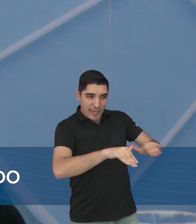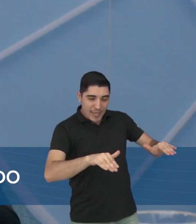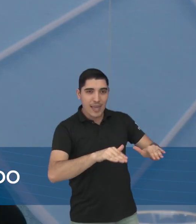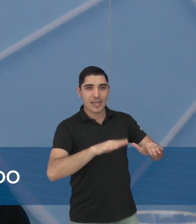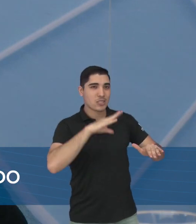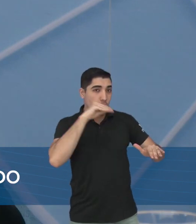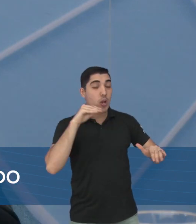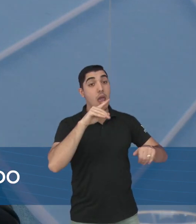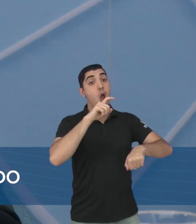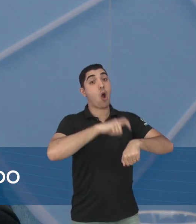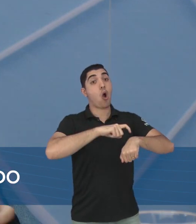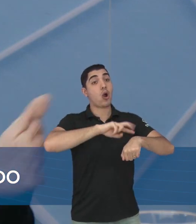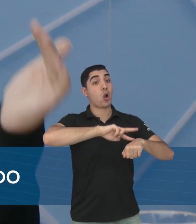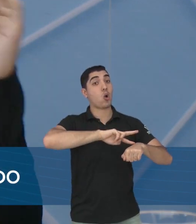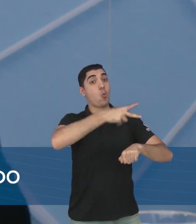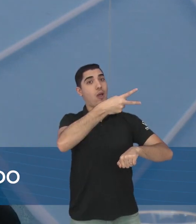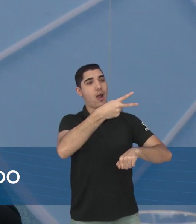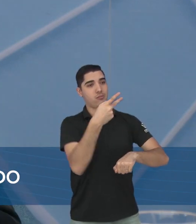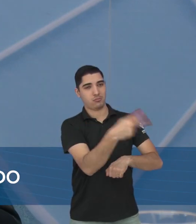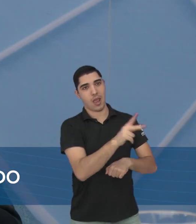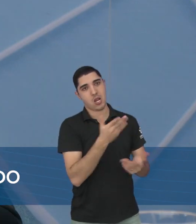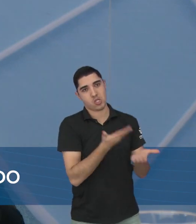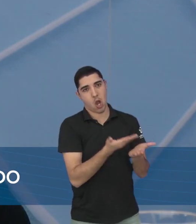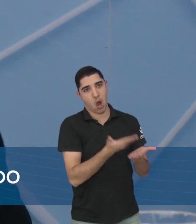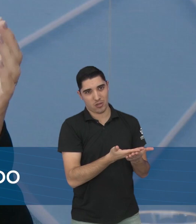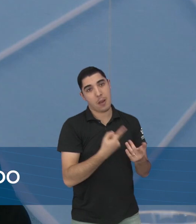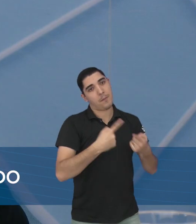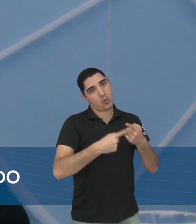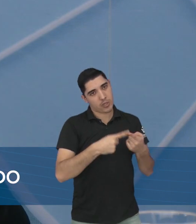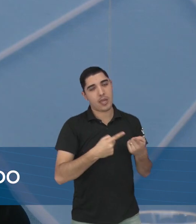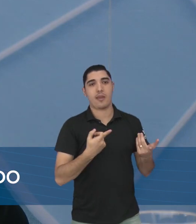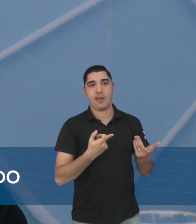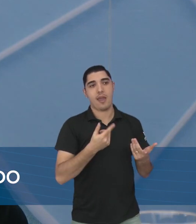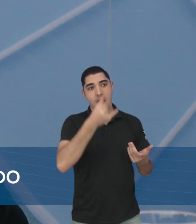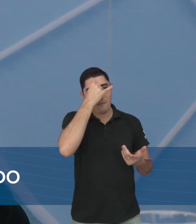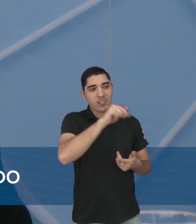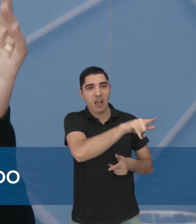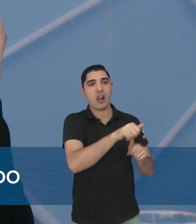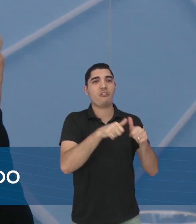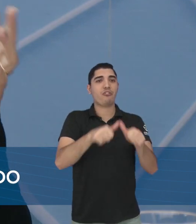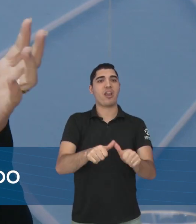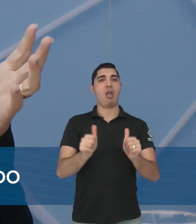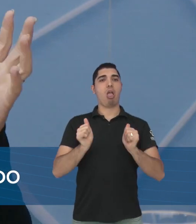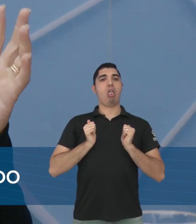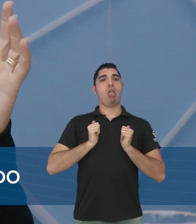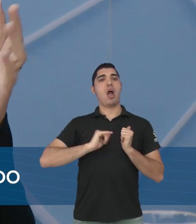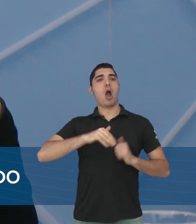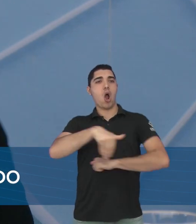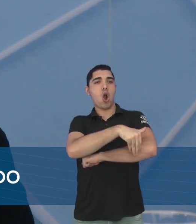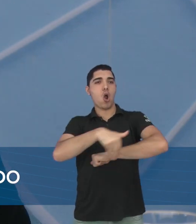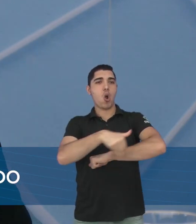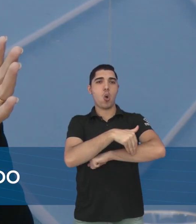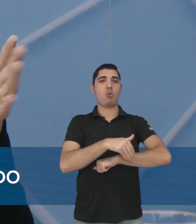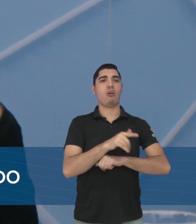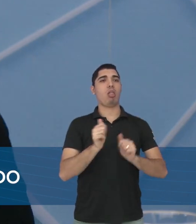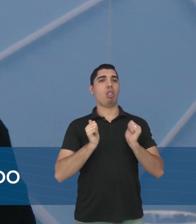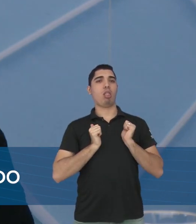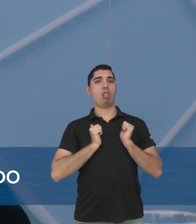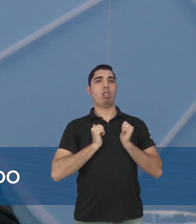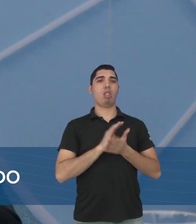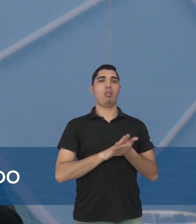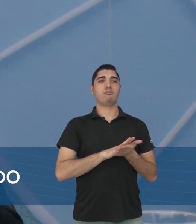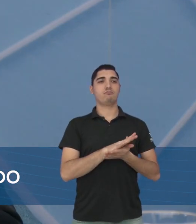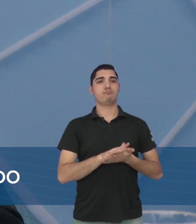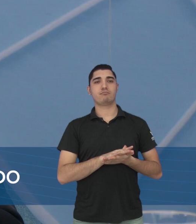crianças e adolescentes no contraturno escolar. Porque a ideia realmente é tirar a criança da rua, né? Da rua, da